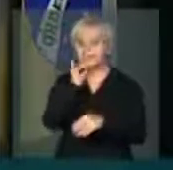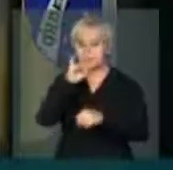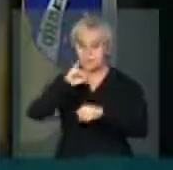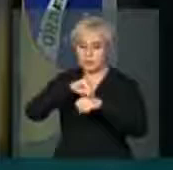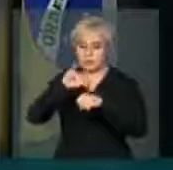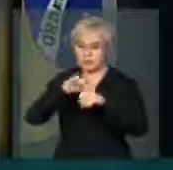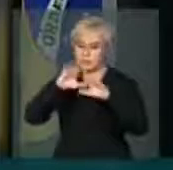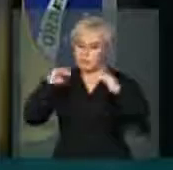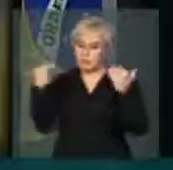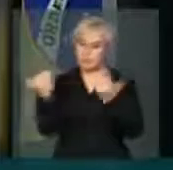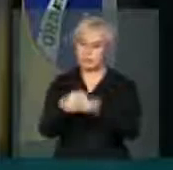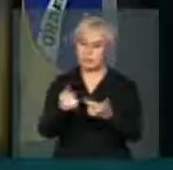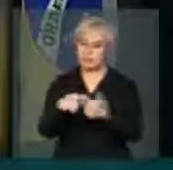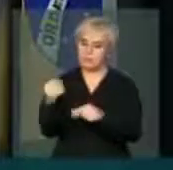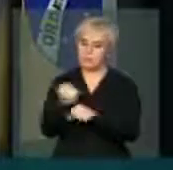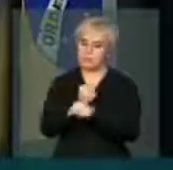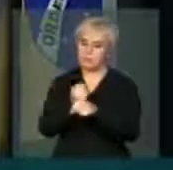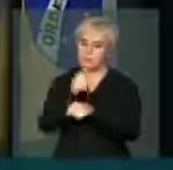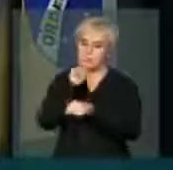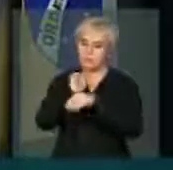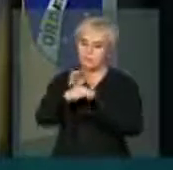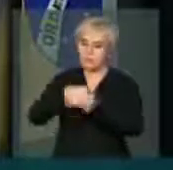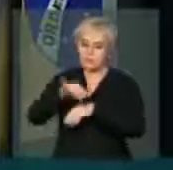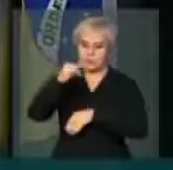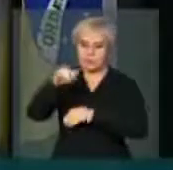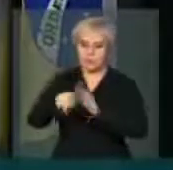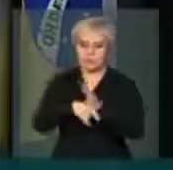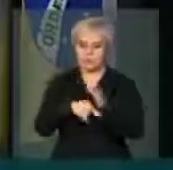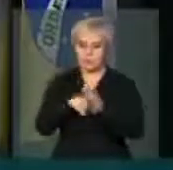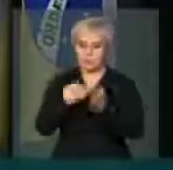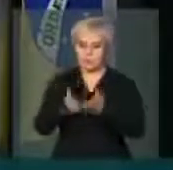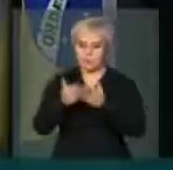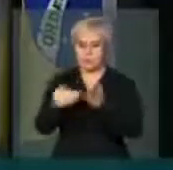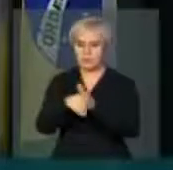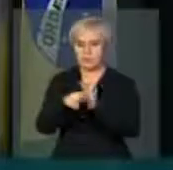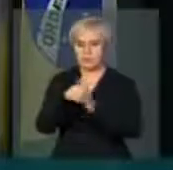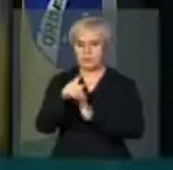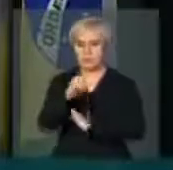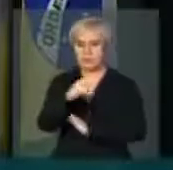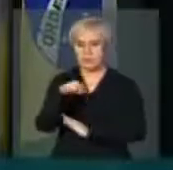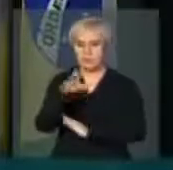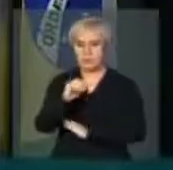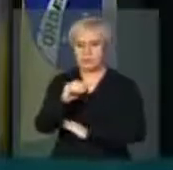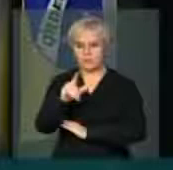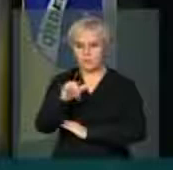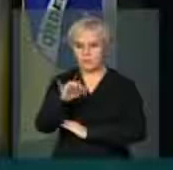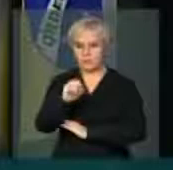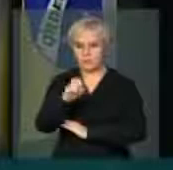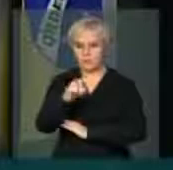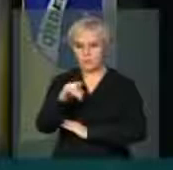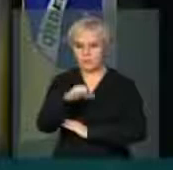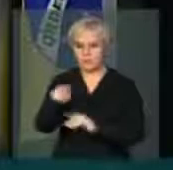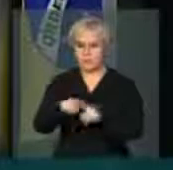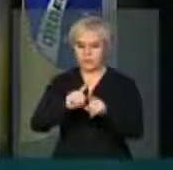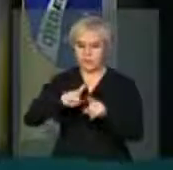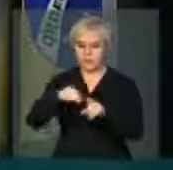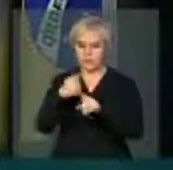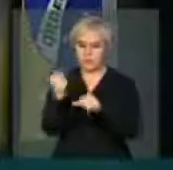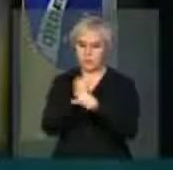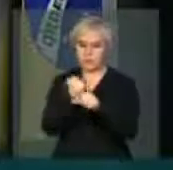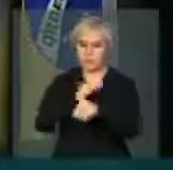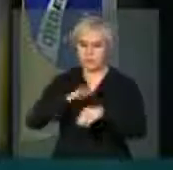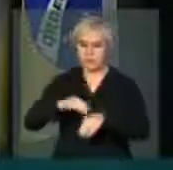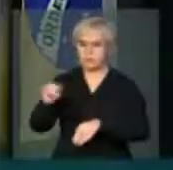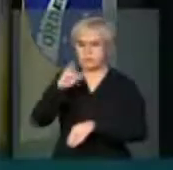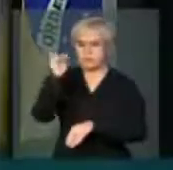as hidrelétricas, o porto de Luiz Correia e uma das obras mais importantes para o nosso estado e o